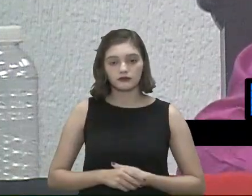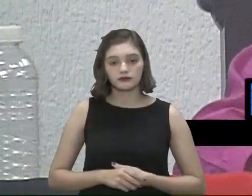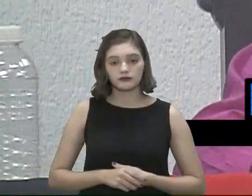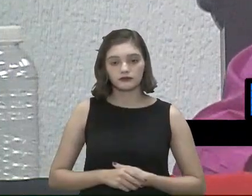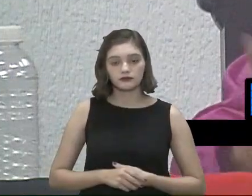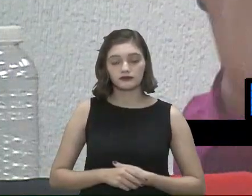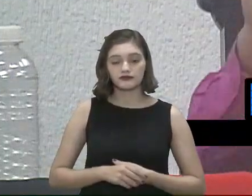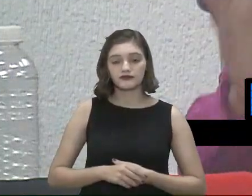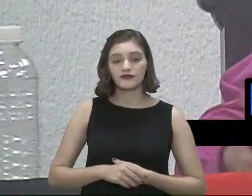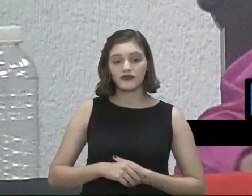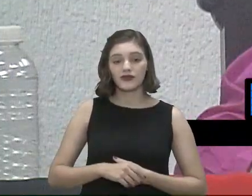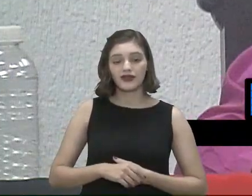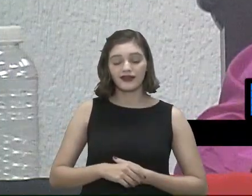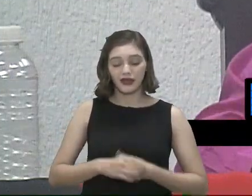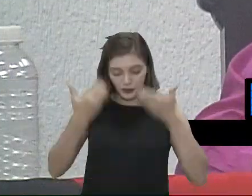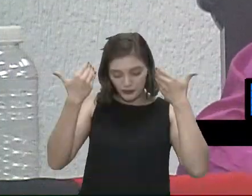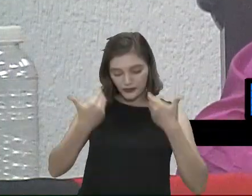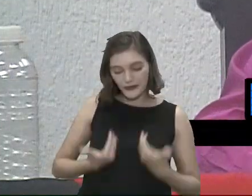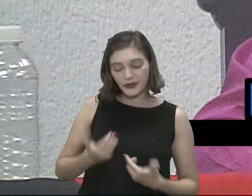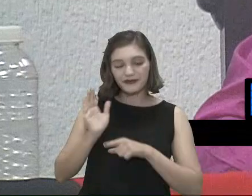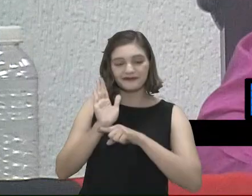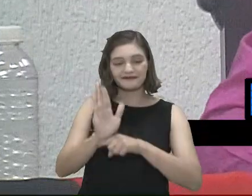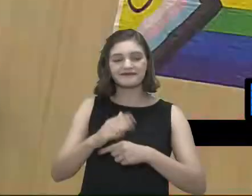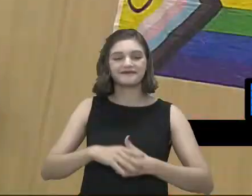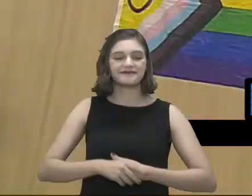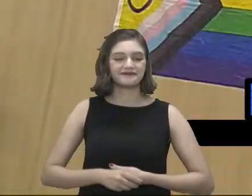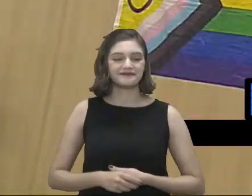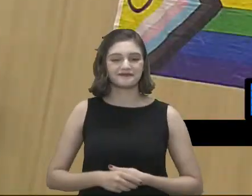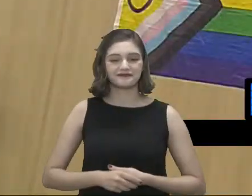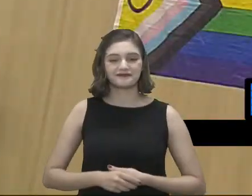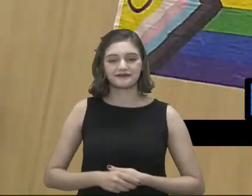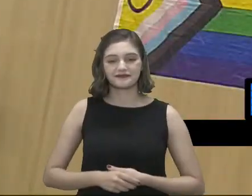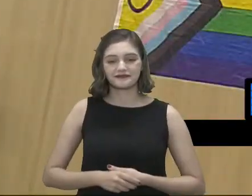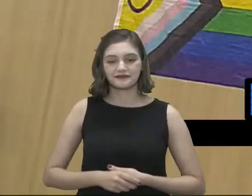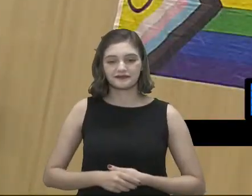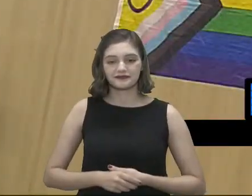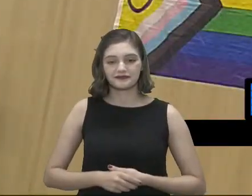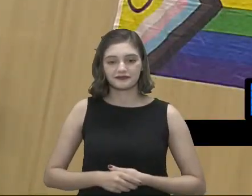e qualquer coisa, né, tô aqui.